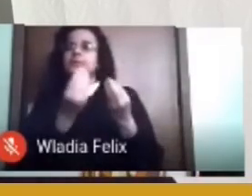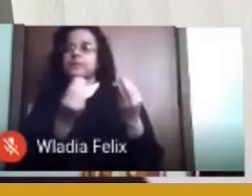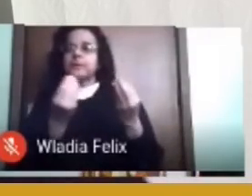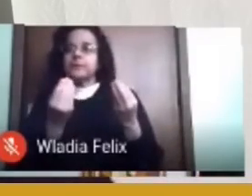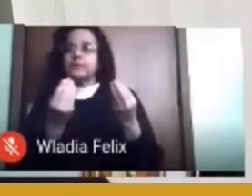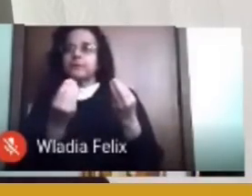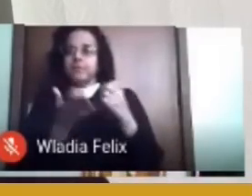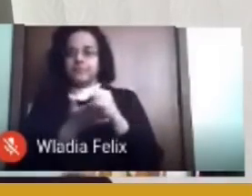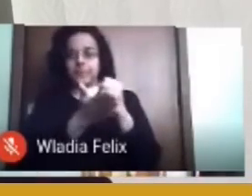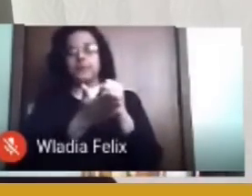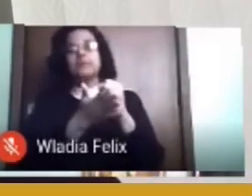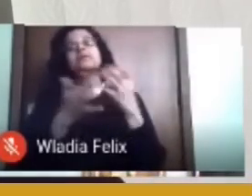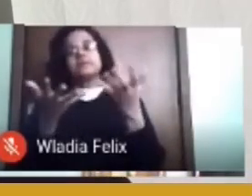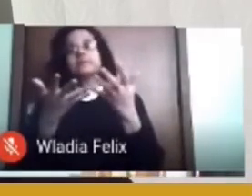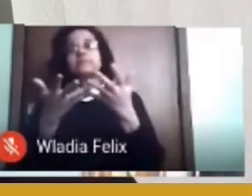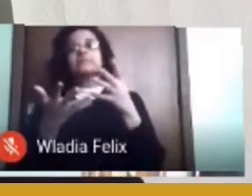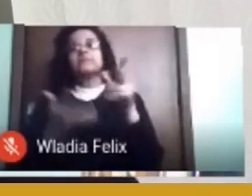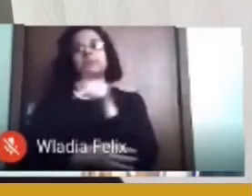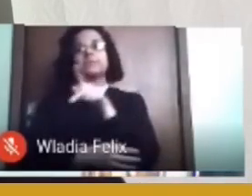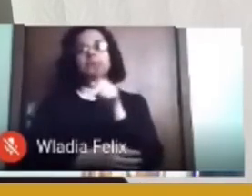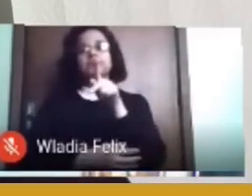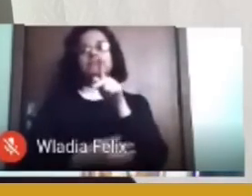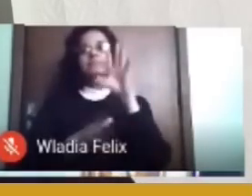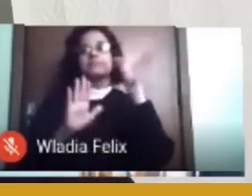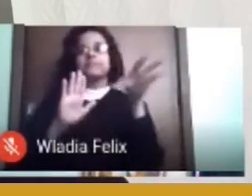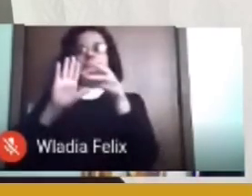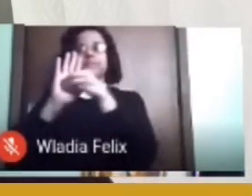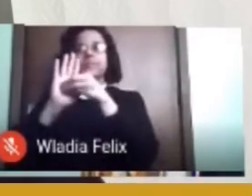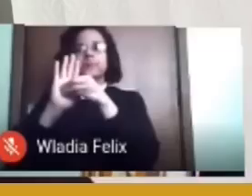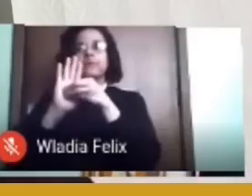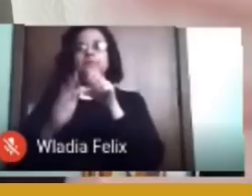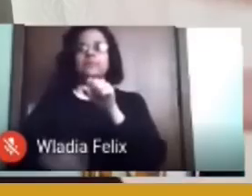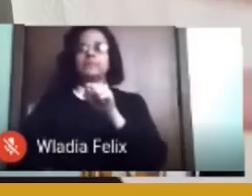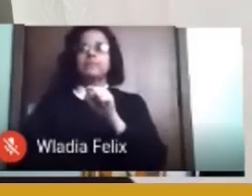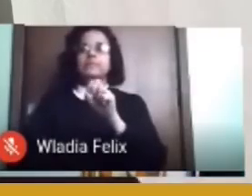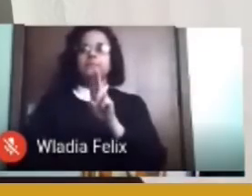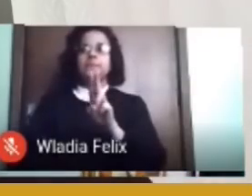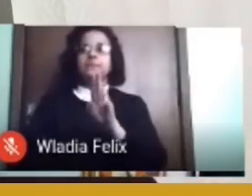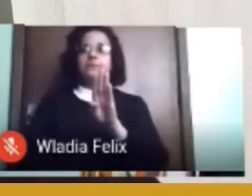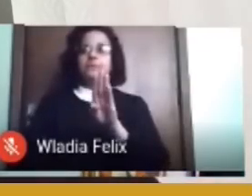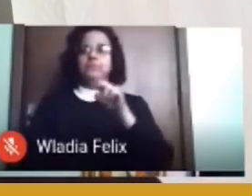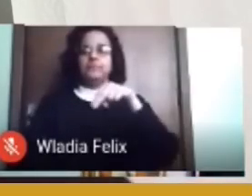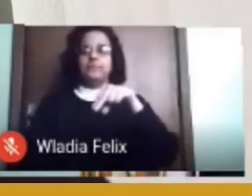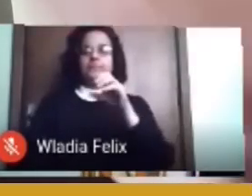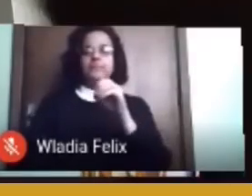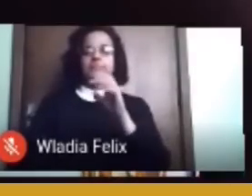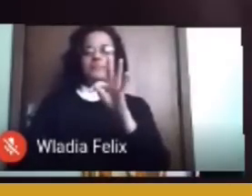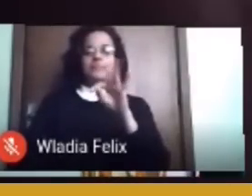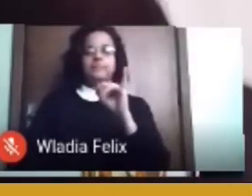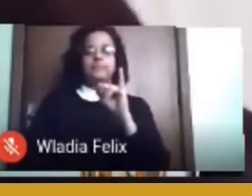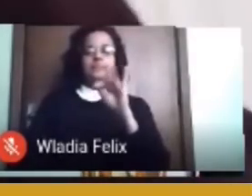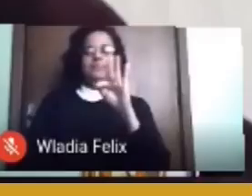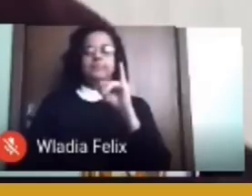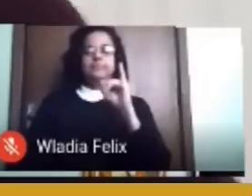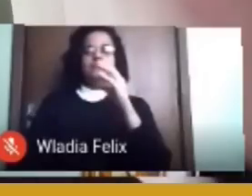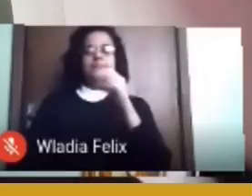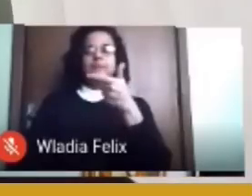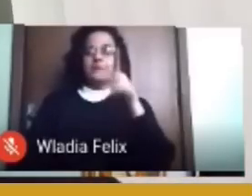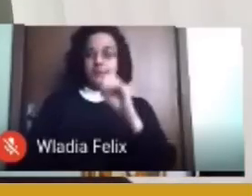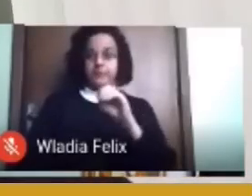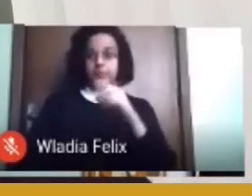tem um lado que é o abusado, que não quer falar sobre isso, que tem todo o tabu e a preocupação de